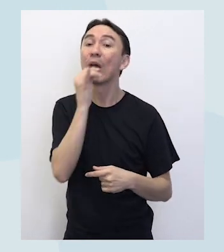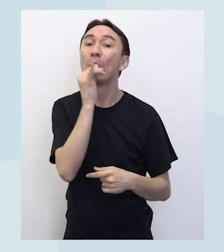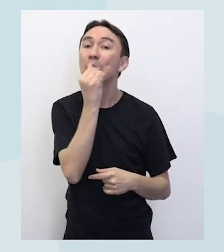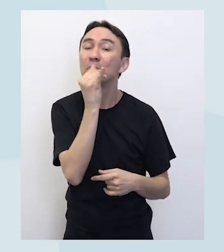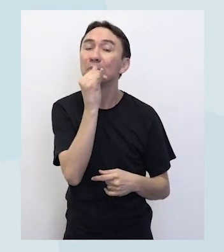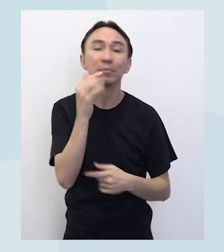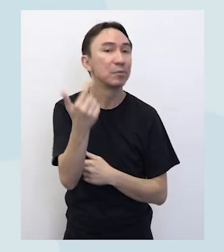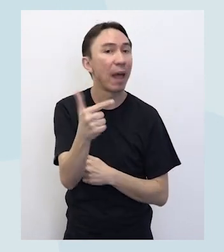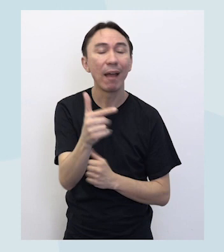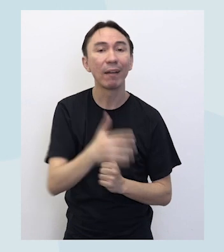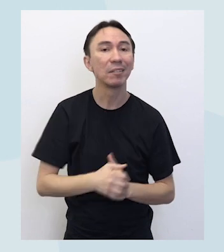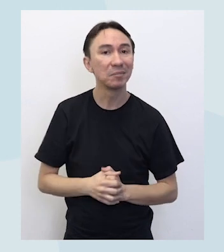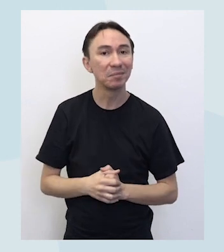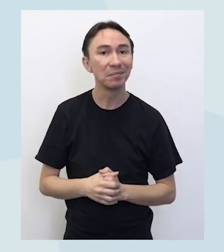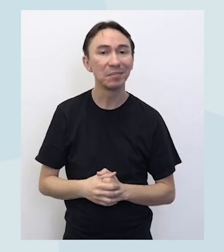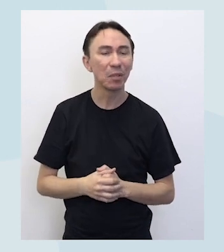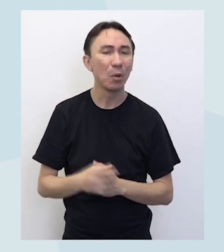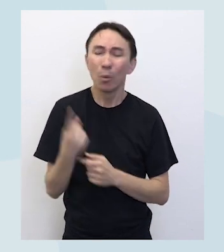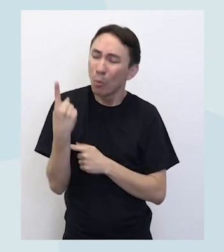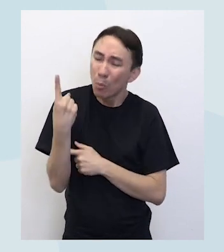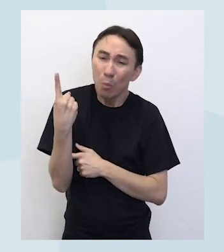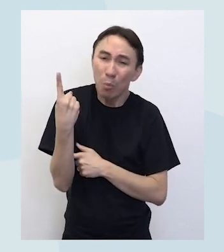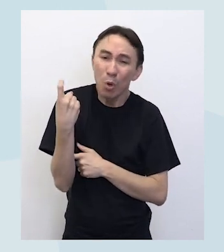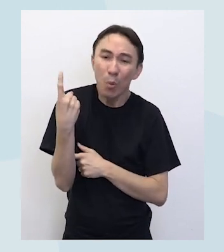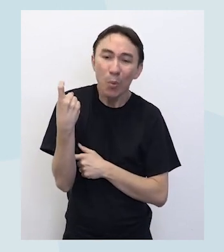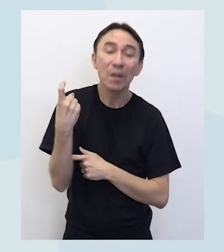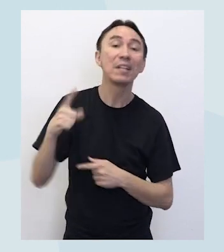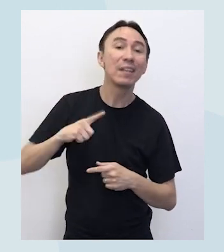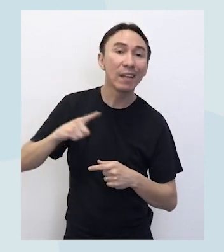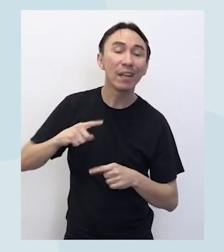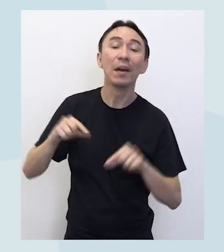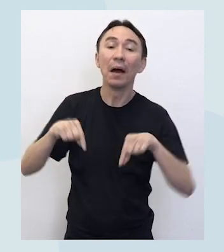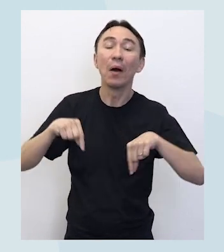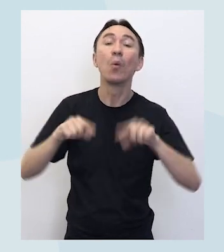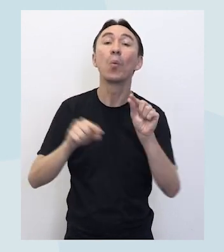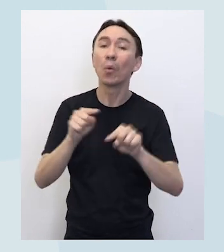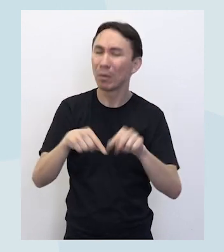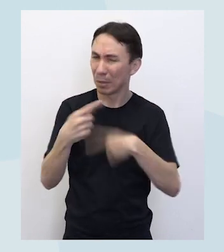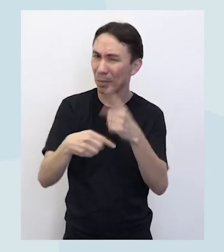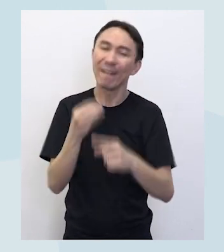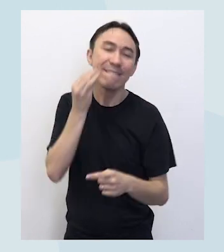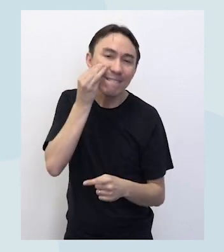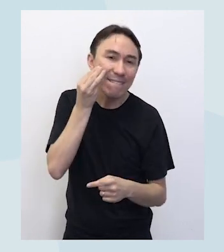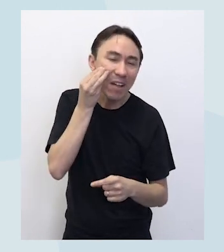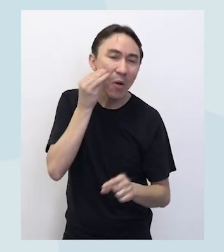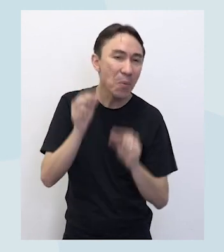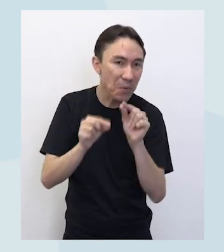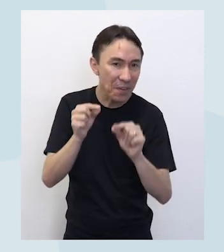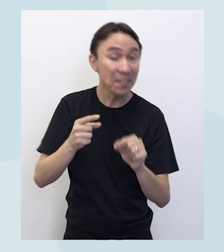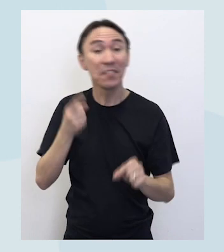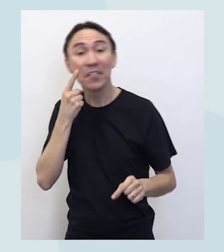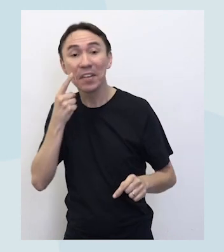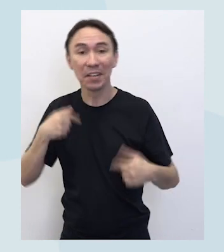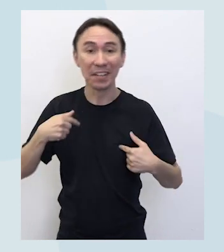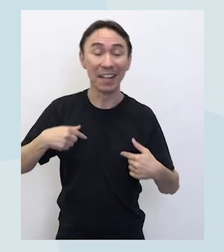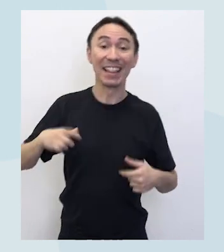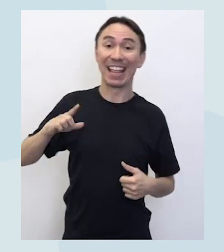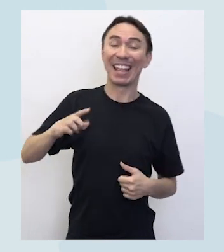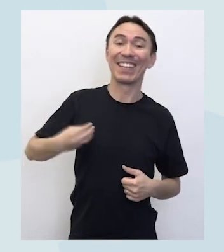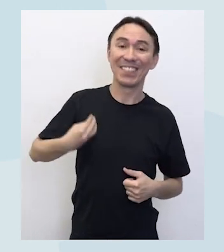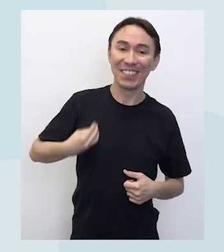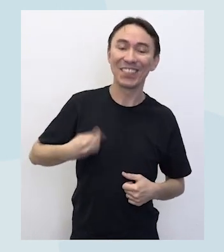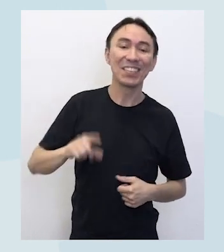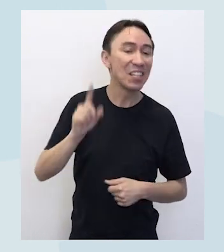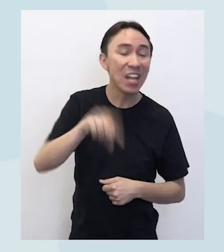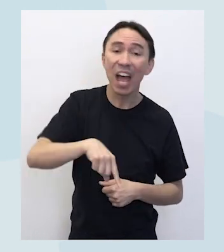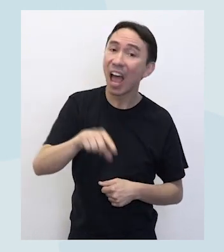iluminação que a gente tem, né, que depois a gente até vai testar até com vocês, até colocar um pouquinho, só para vocês verem que a gente está aqui, tá? É a luz do